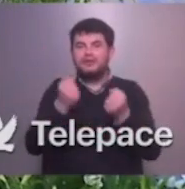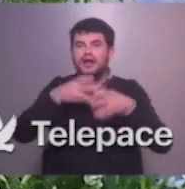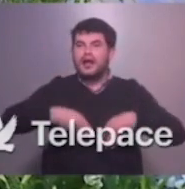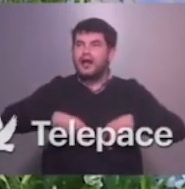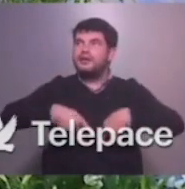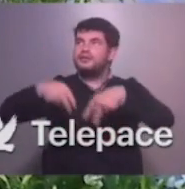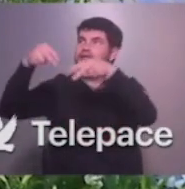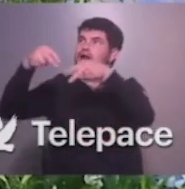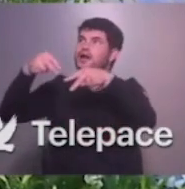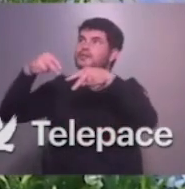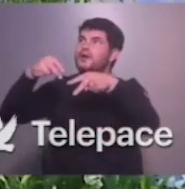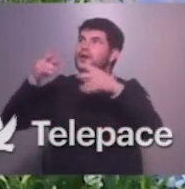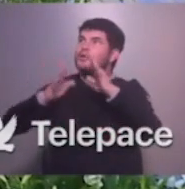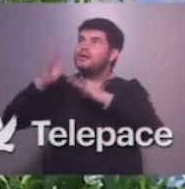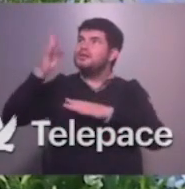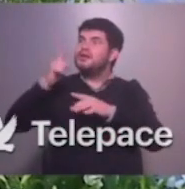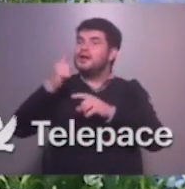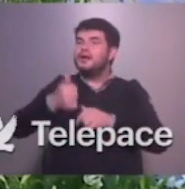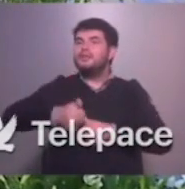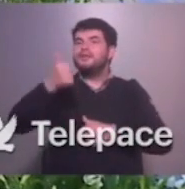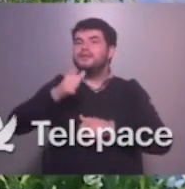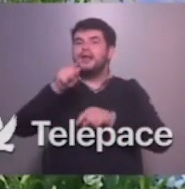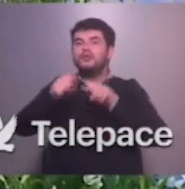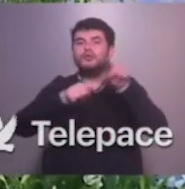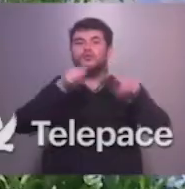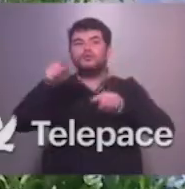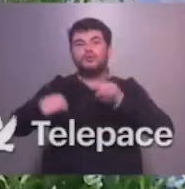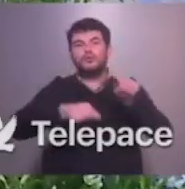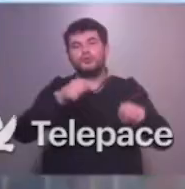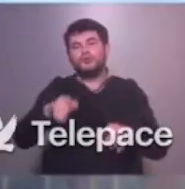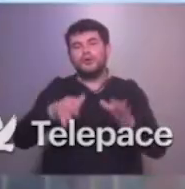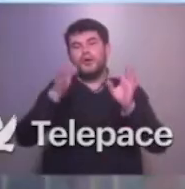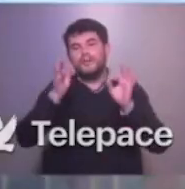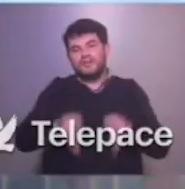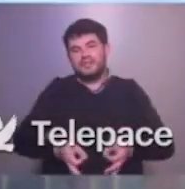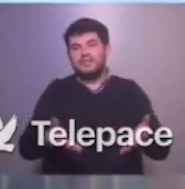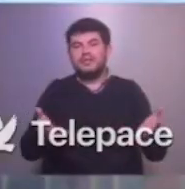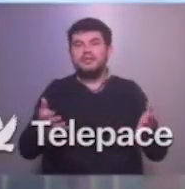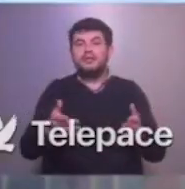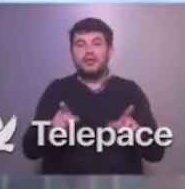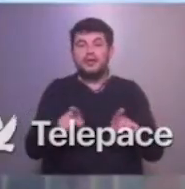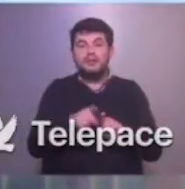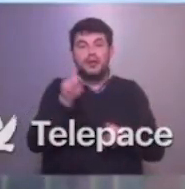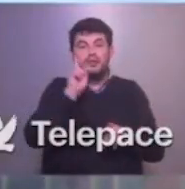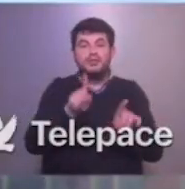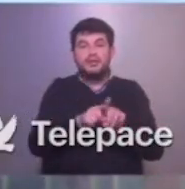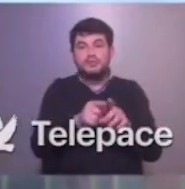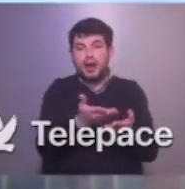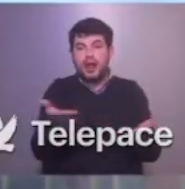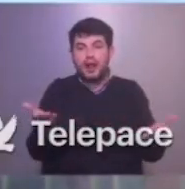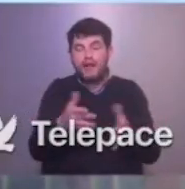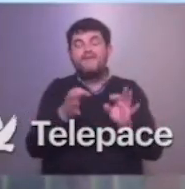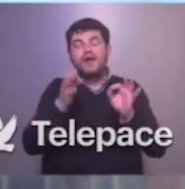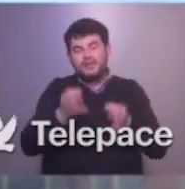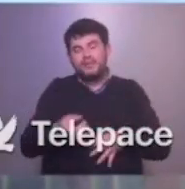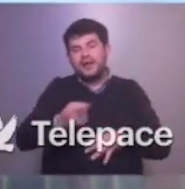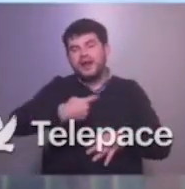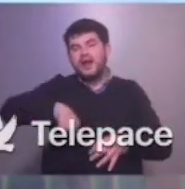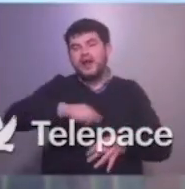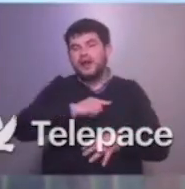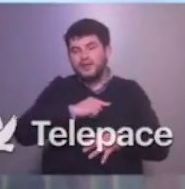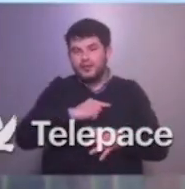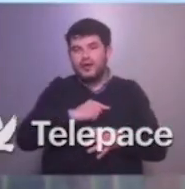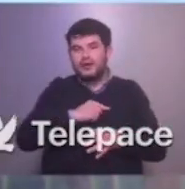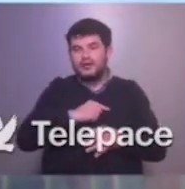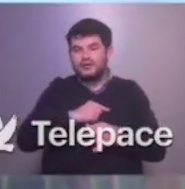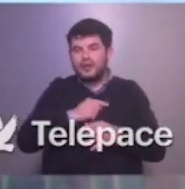levai as almas todas para o céu, principalmente as que mais precisarem. Irmãs e irmãos, vale a pena nós irmos